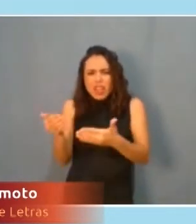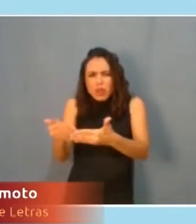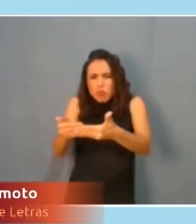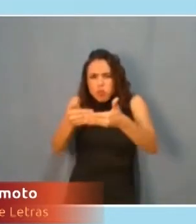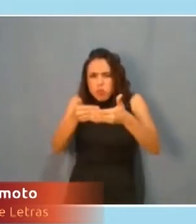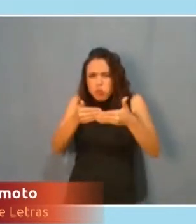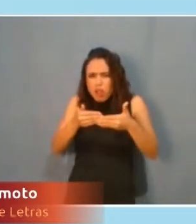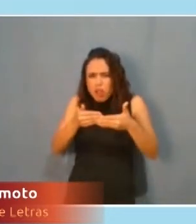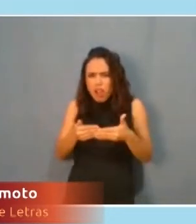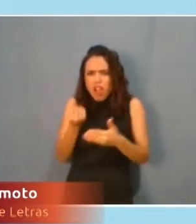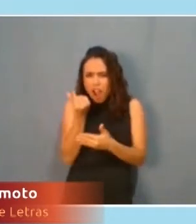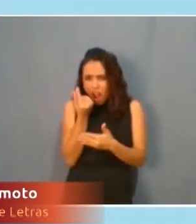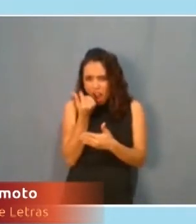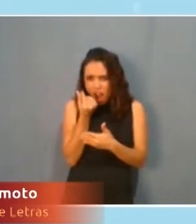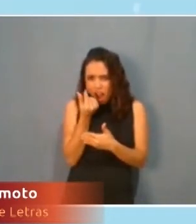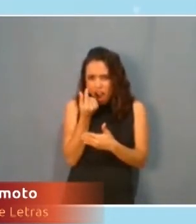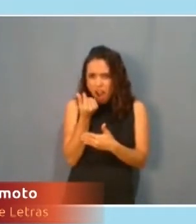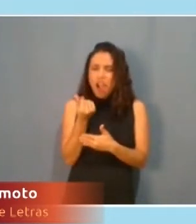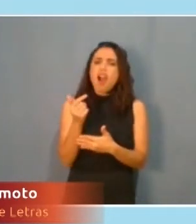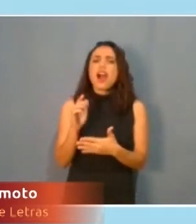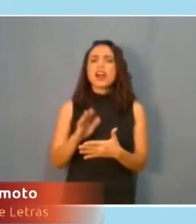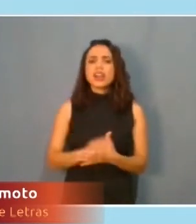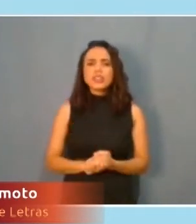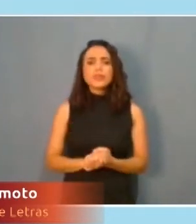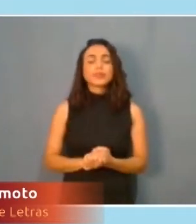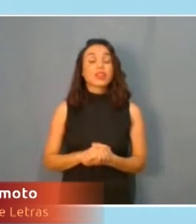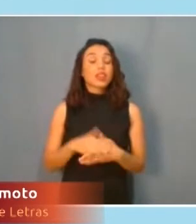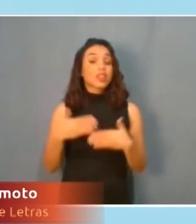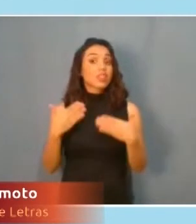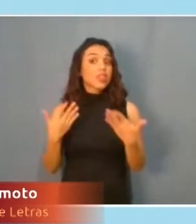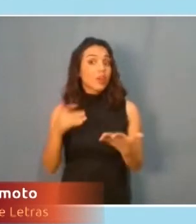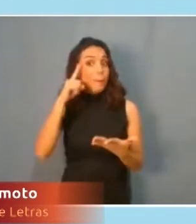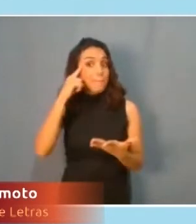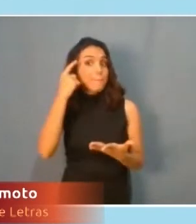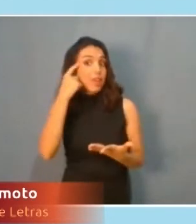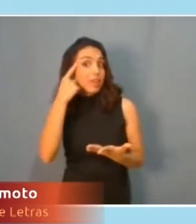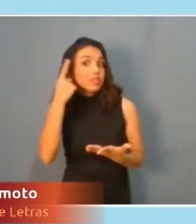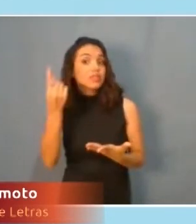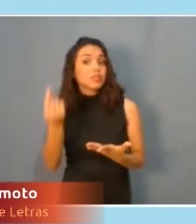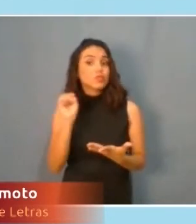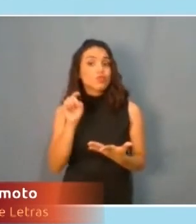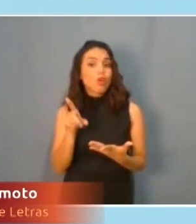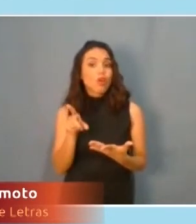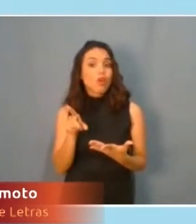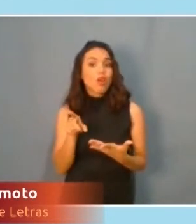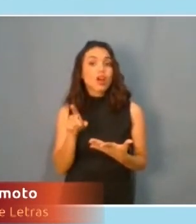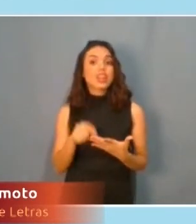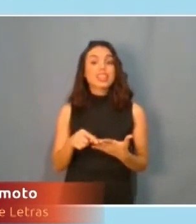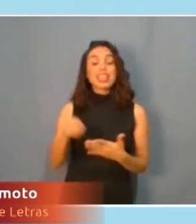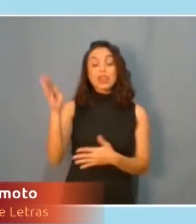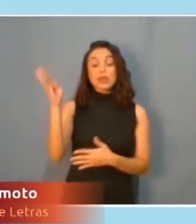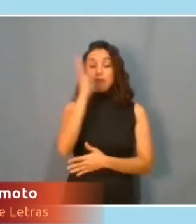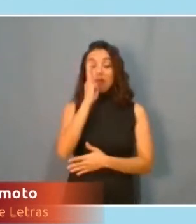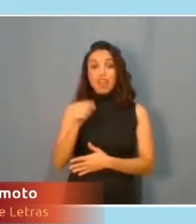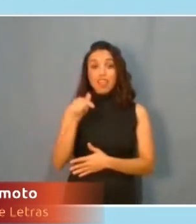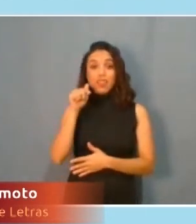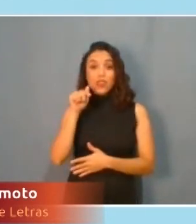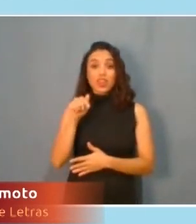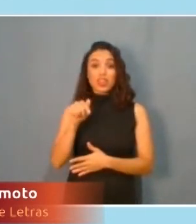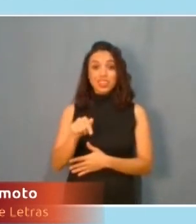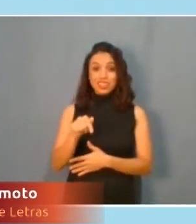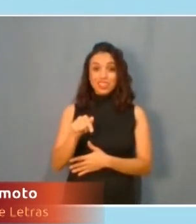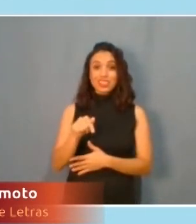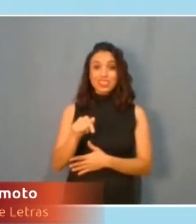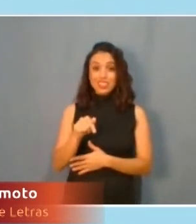o Emir, que é dono do Catar. Então, você imagine um país como o nosso, que tem hoje 212, 213 milhões de pessoas,